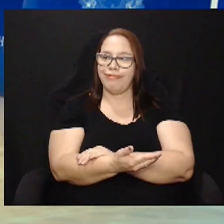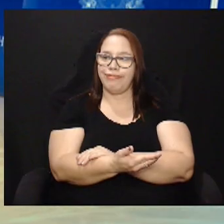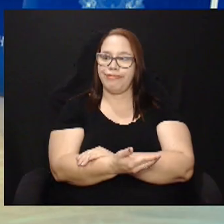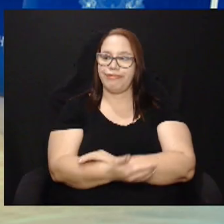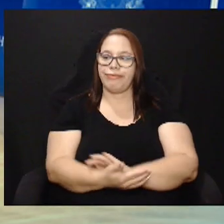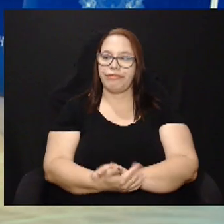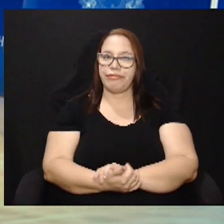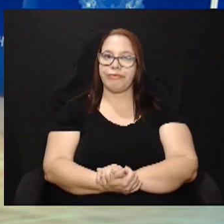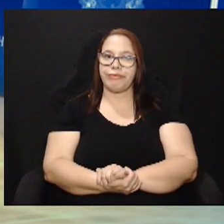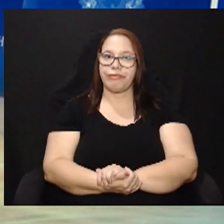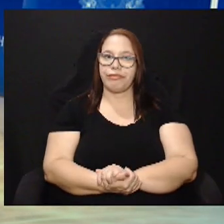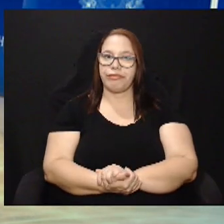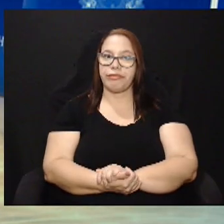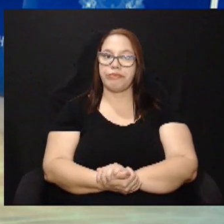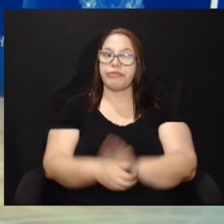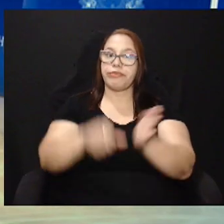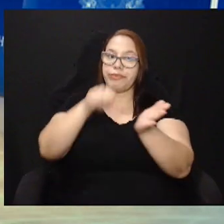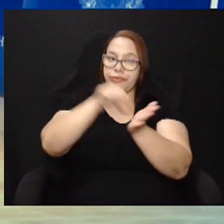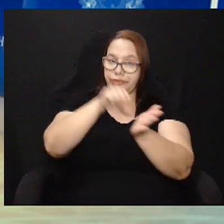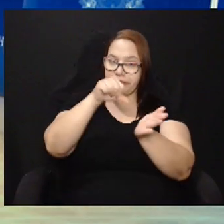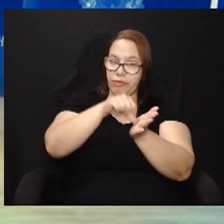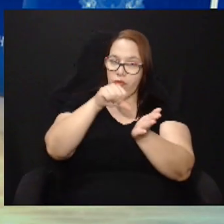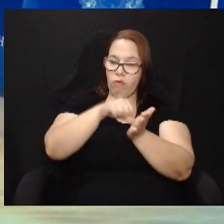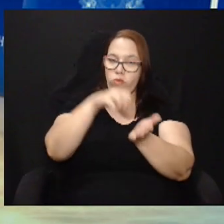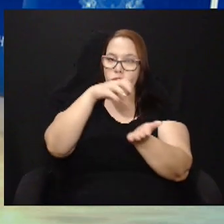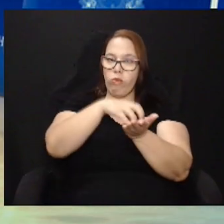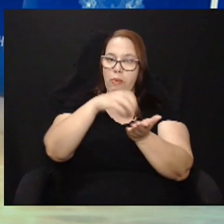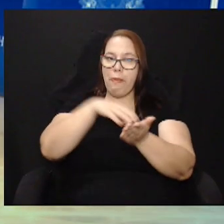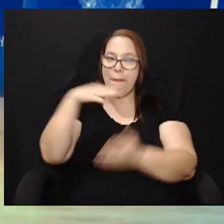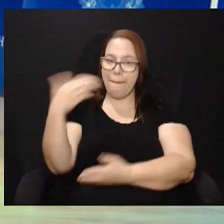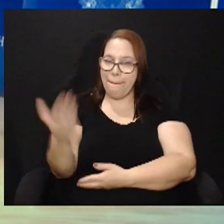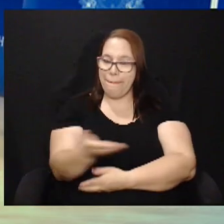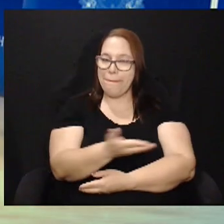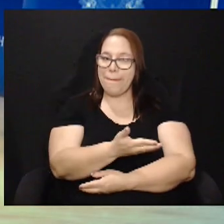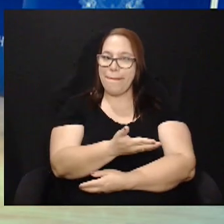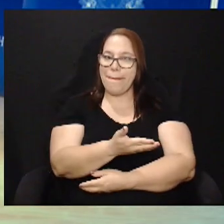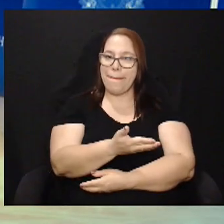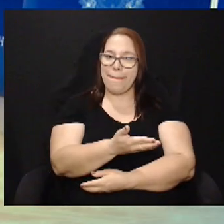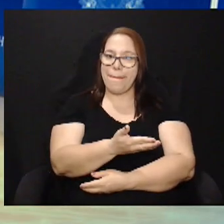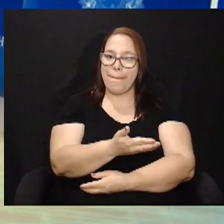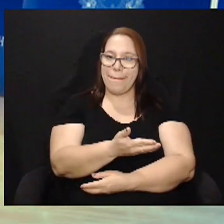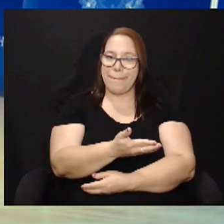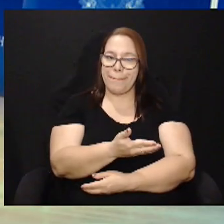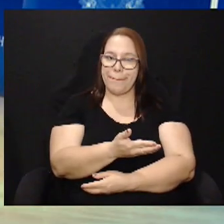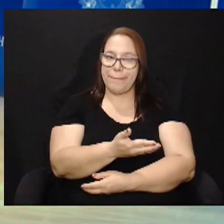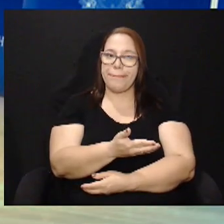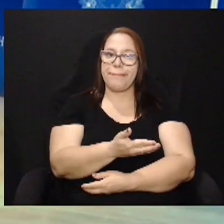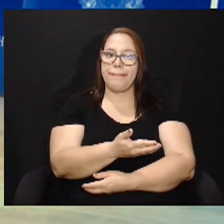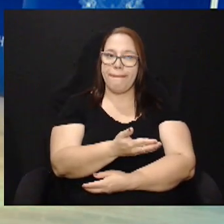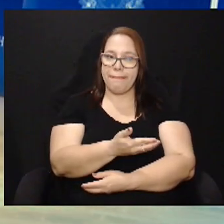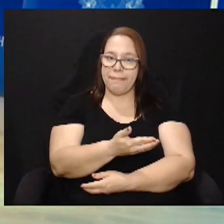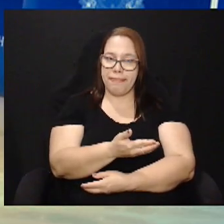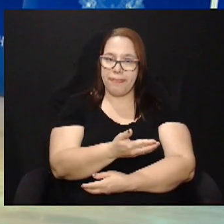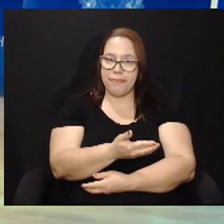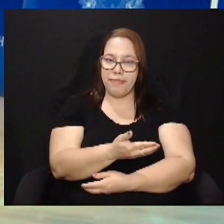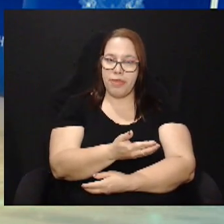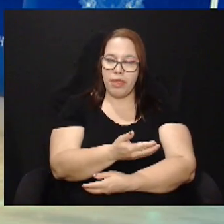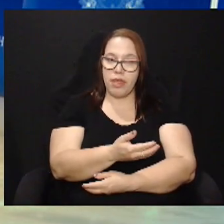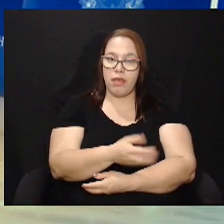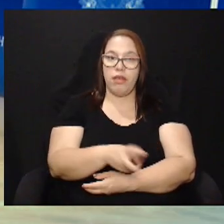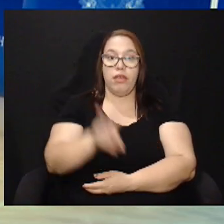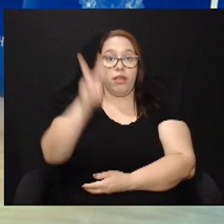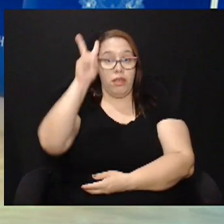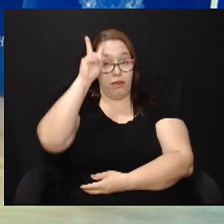cidadão.campinas.sp.gov.br. A unidade do centro fica na Avenida Campos Sales, número 427, de segunda a sexta-feira,